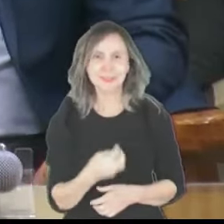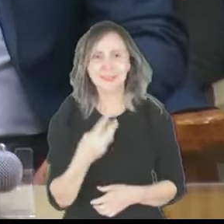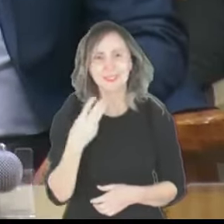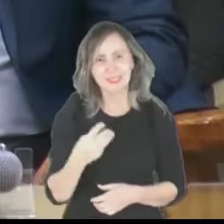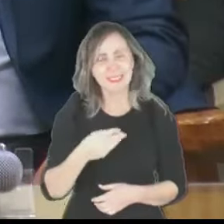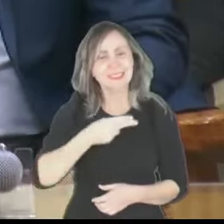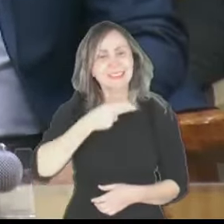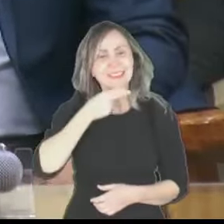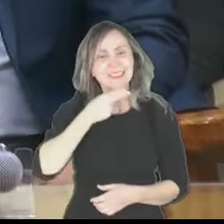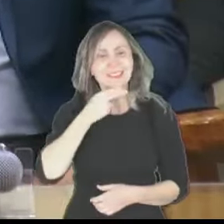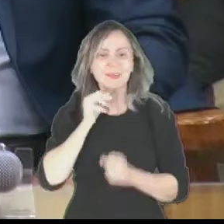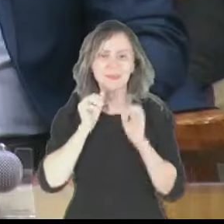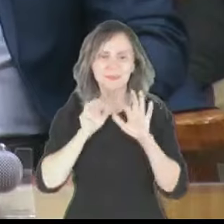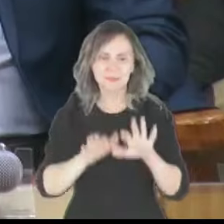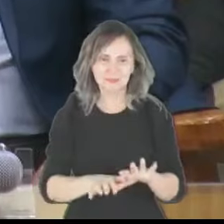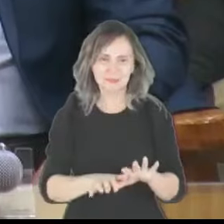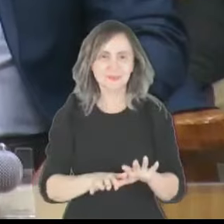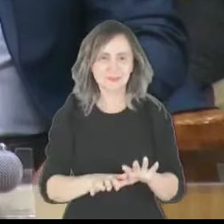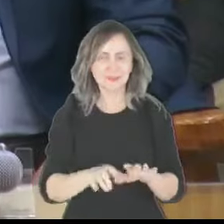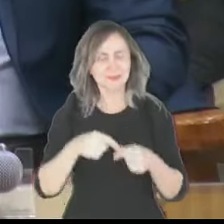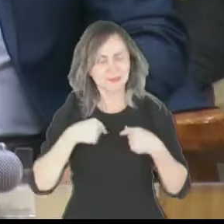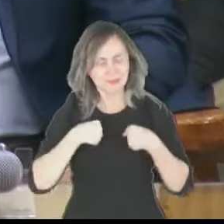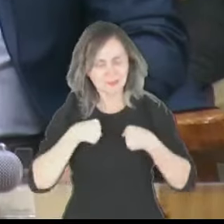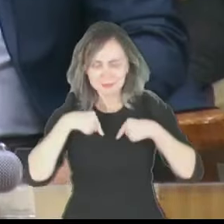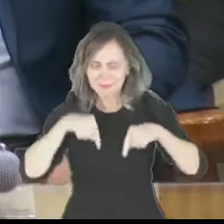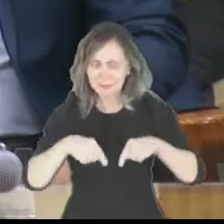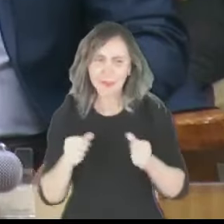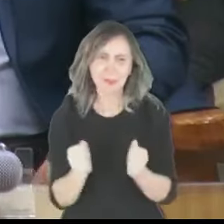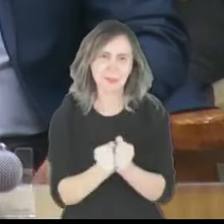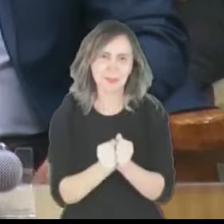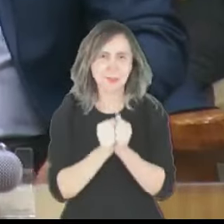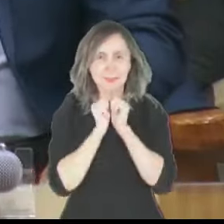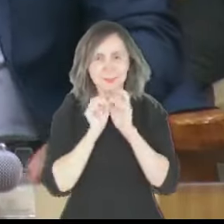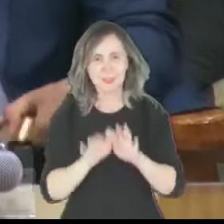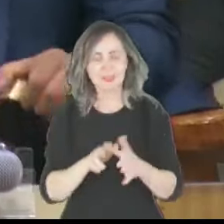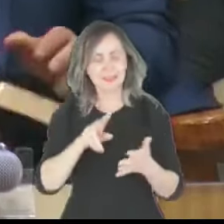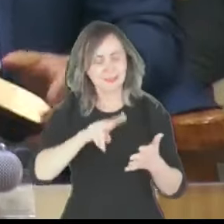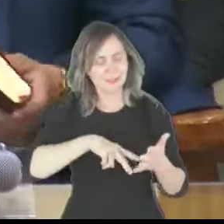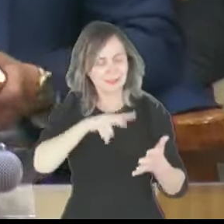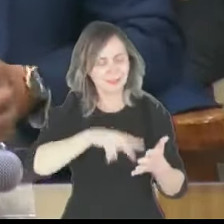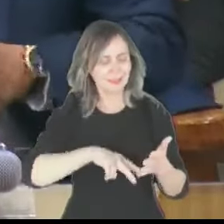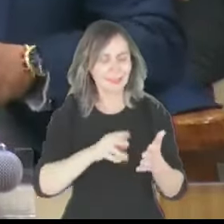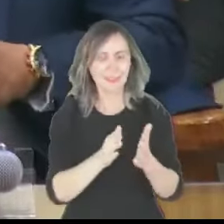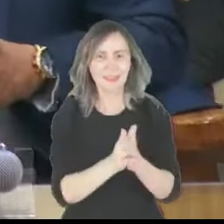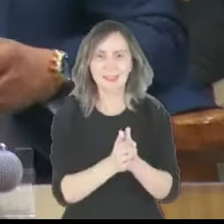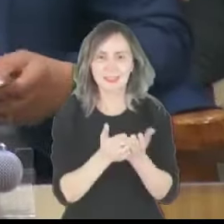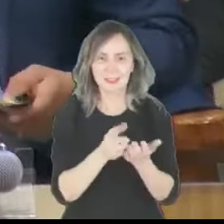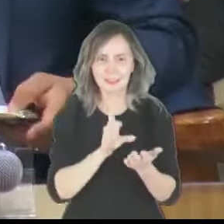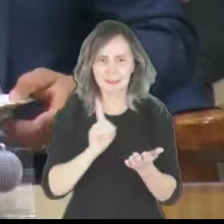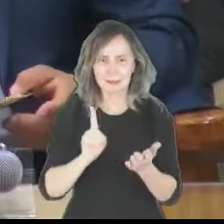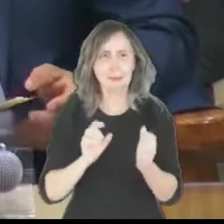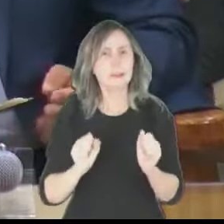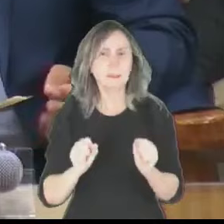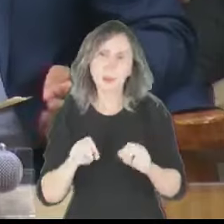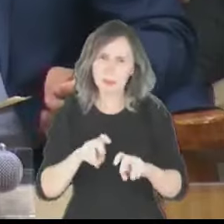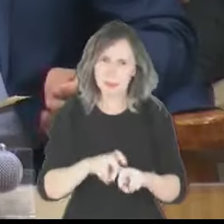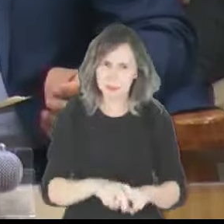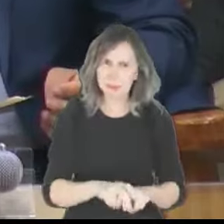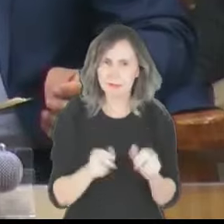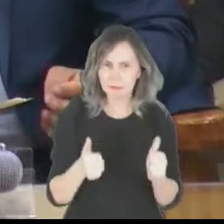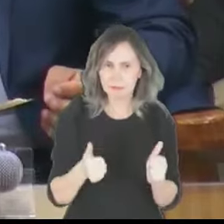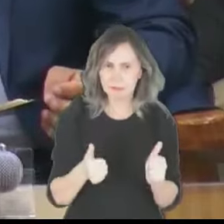Graças a Deus. Que bênção estar aqui com os irmãos. Vamos ler a palavra de Deus. Os irmãos podem permanecer sentados, não tem problema.